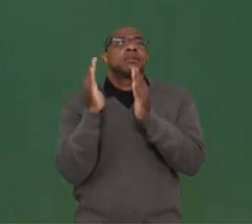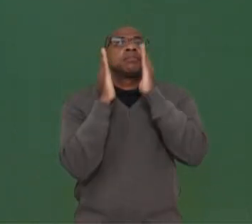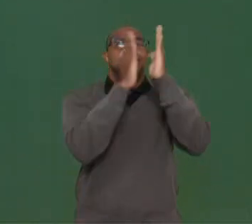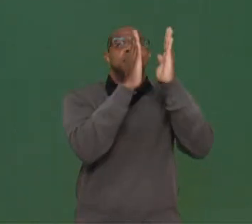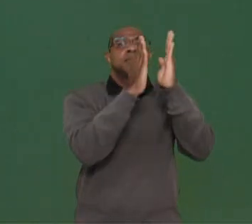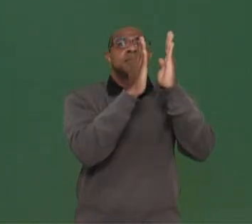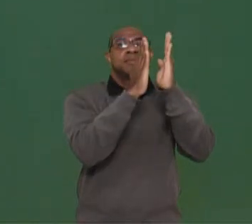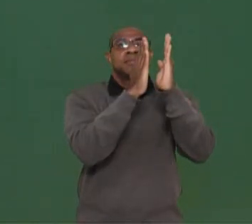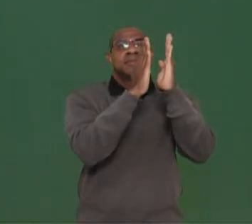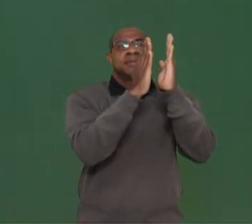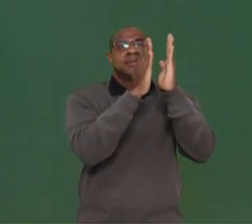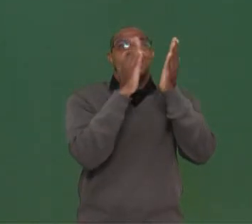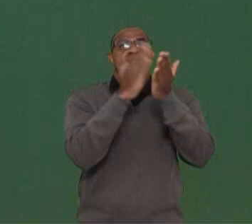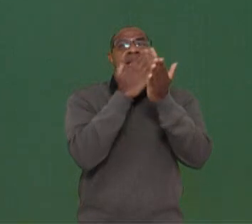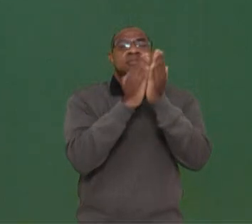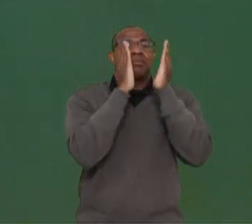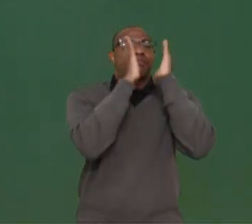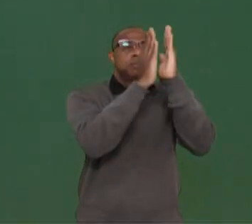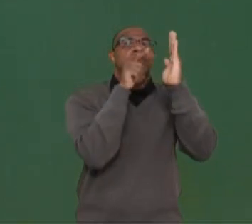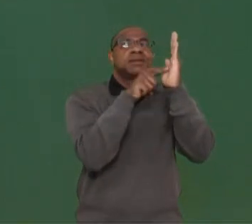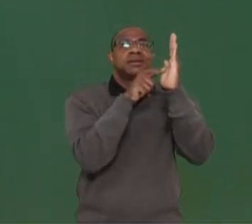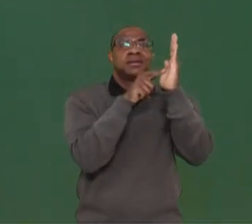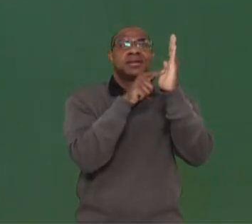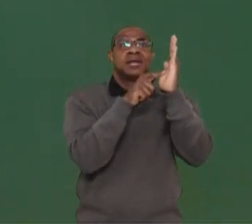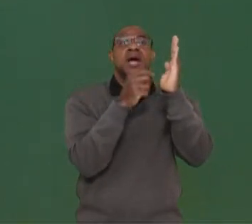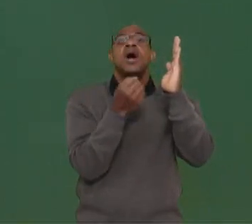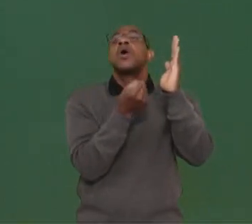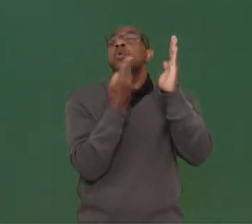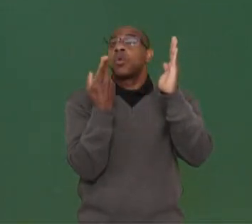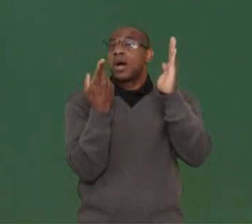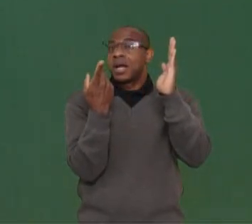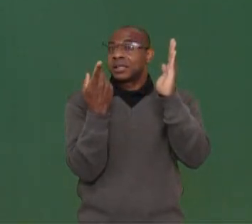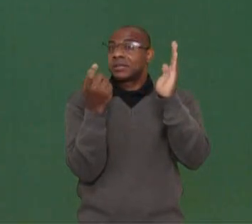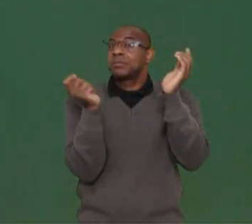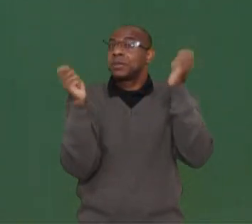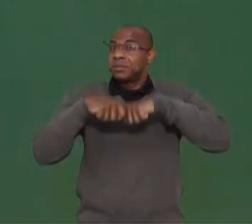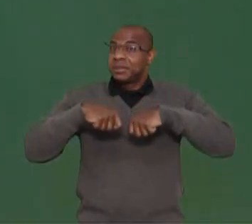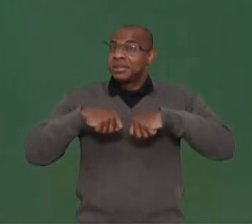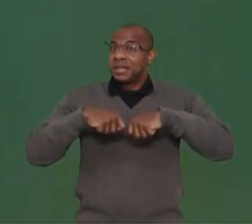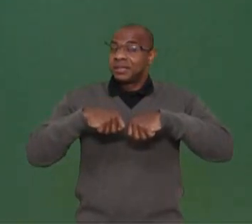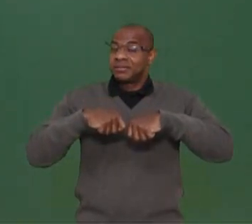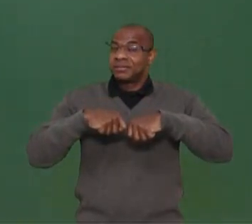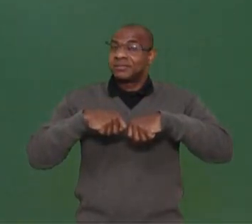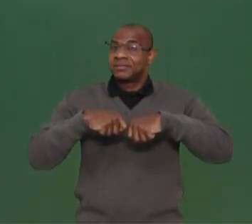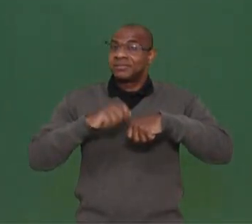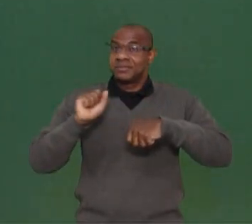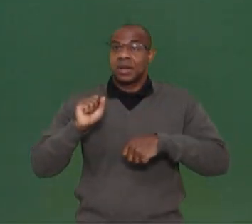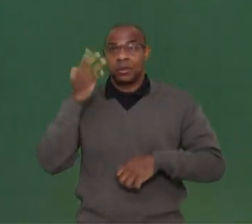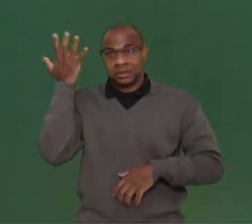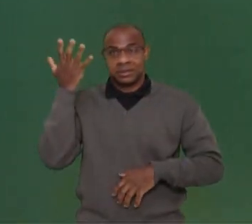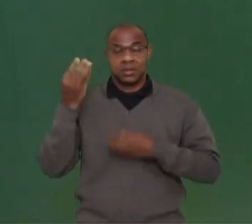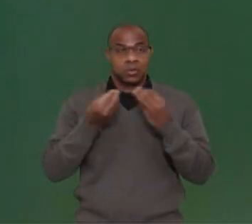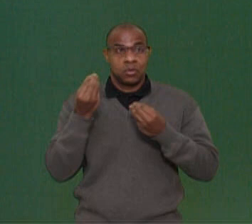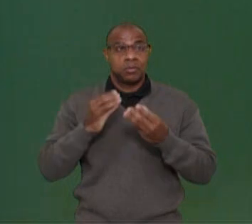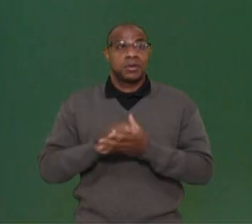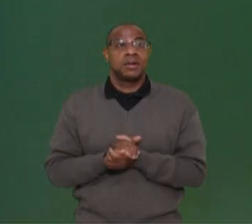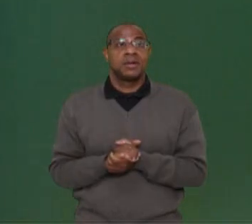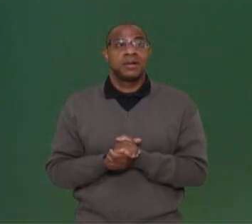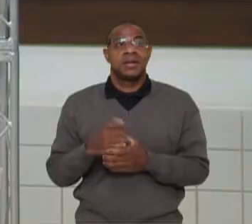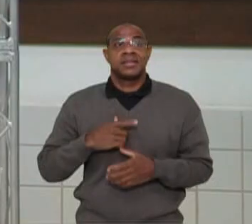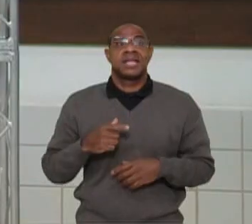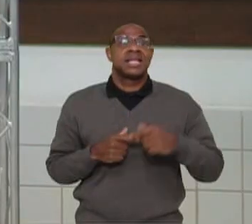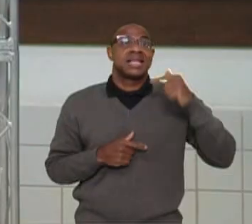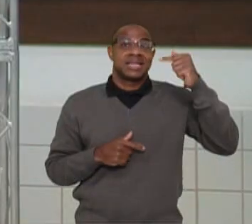Então, primeiro, eu tenho que descobrir quantas possibilidades eu tenho disso acontecer. Então, olha só. Eu tenho lá